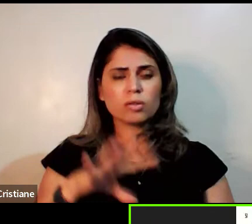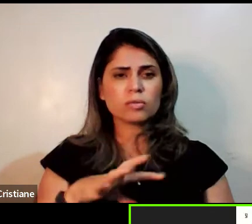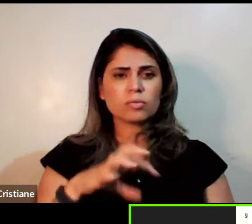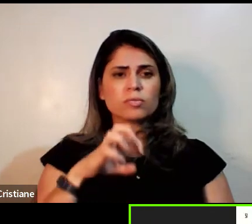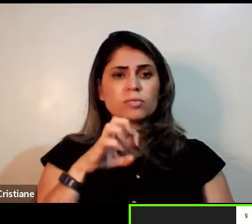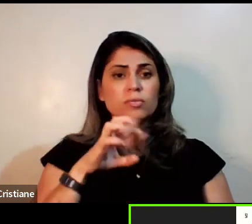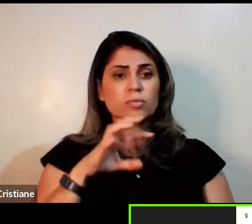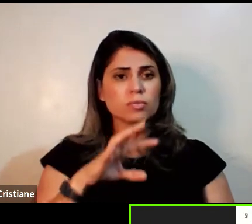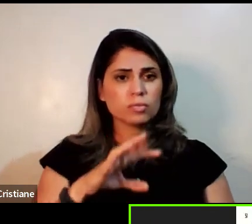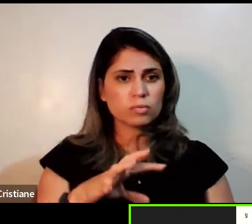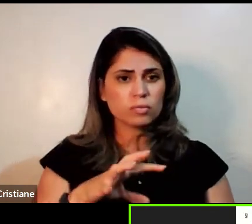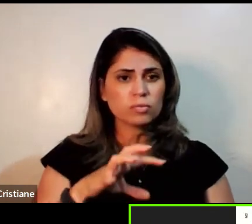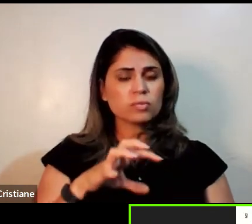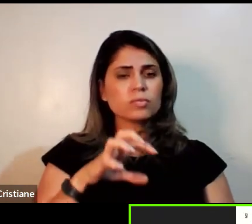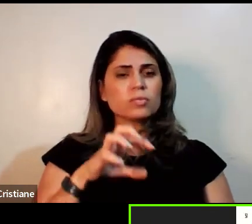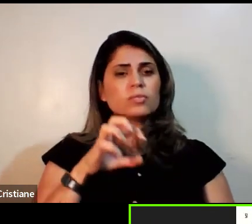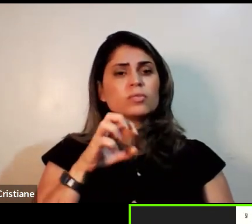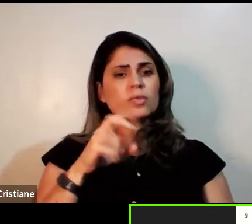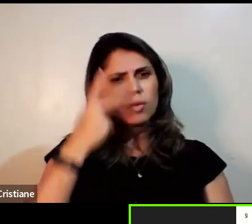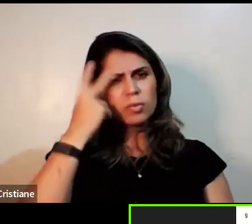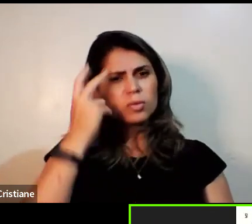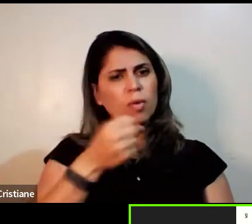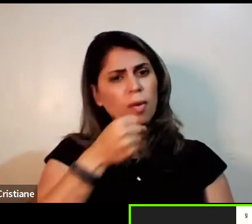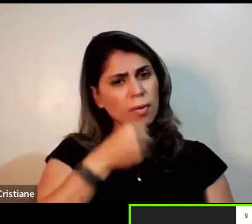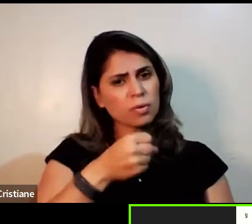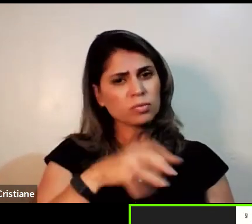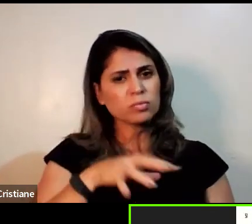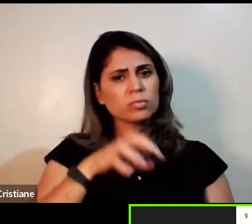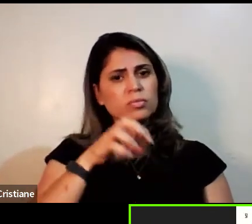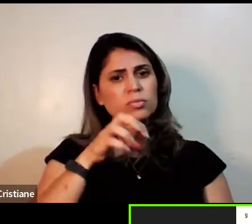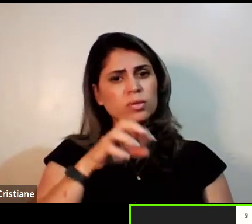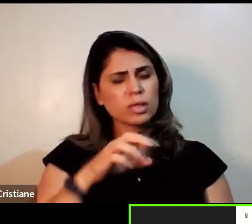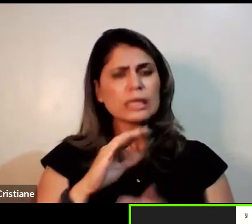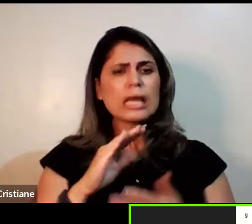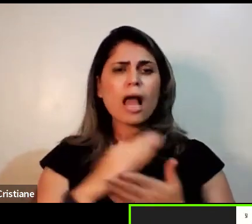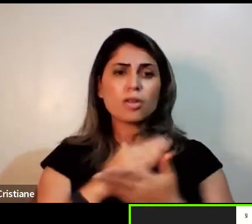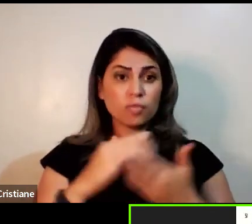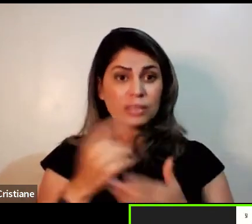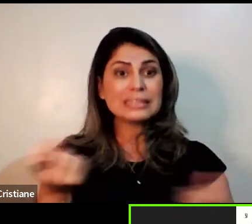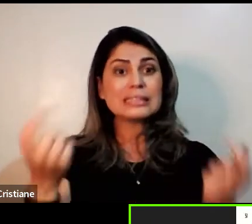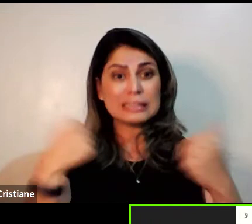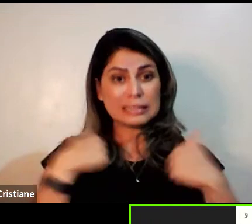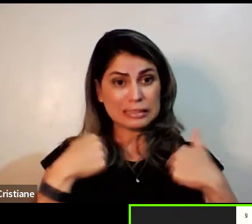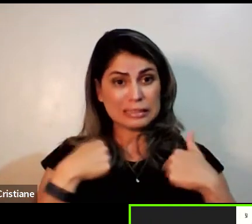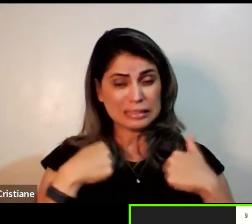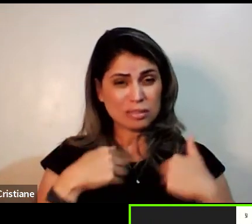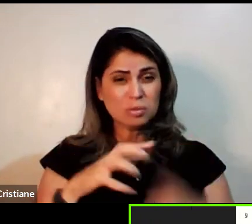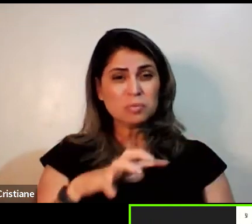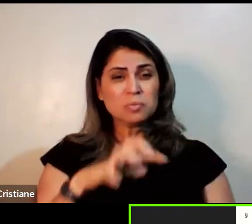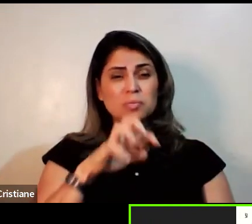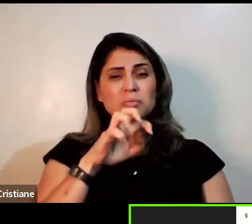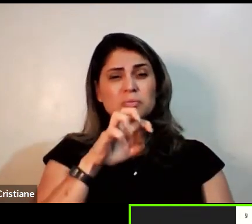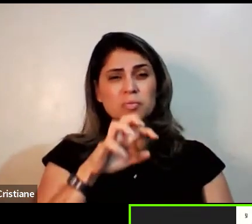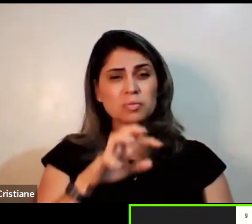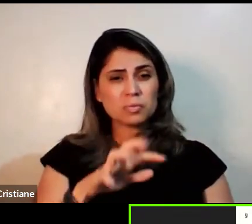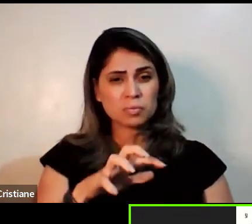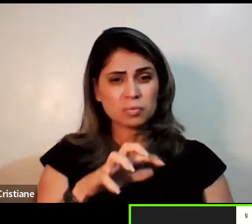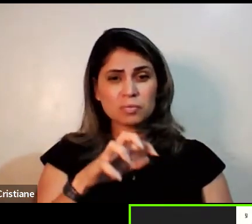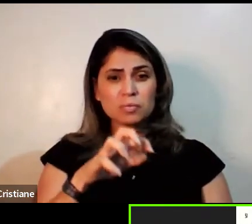quando fazia esforço, ficava muito fraca e com muita dificuldade de respirar. Quando eu deitava, essa dificuldade aumentava. Daí eu